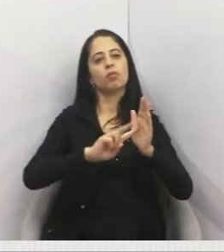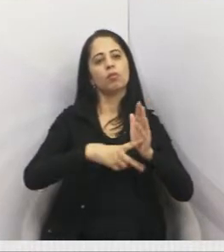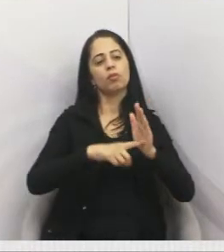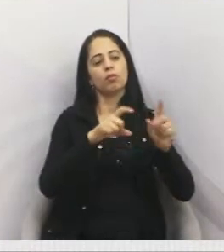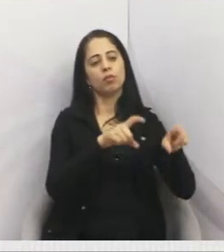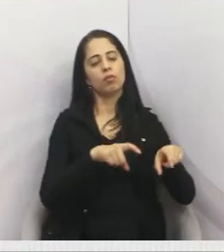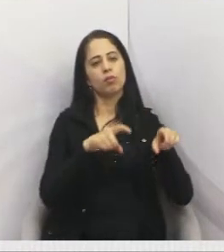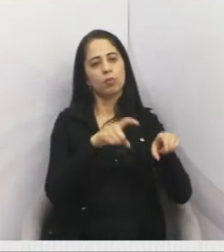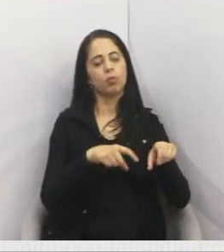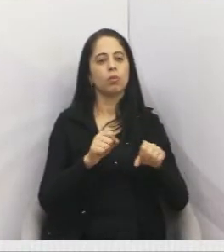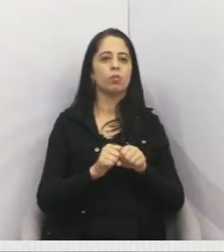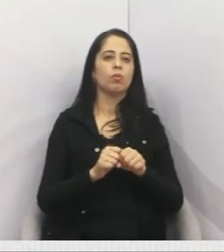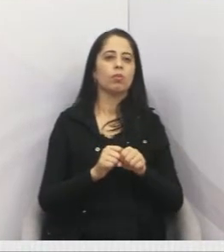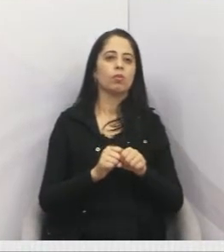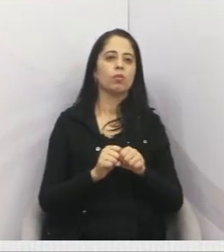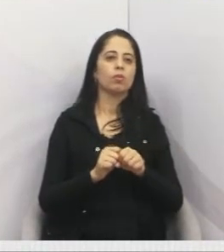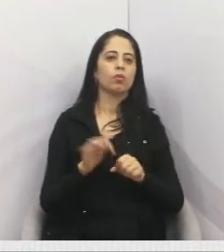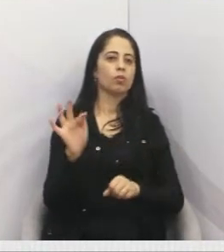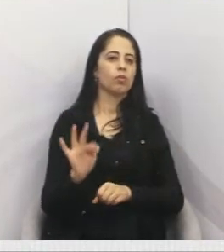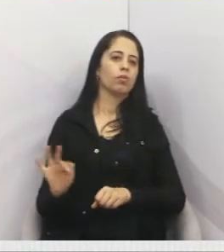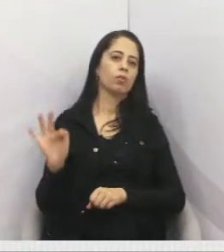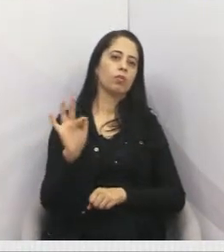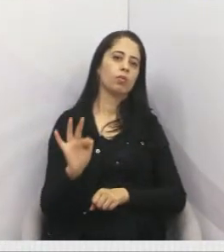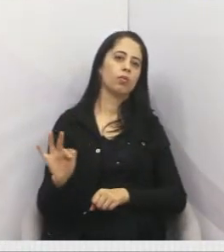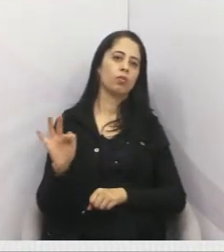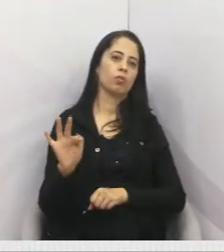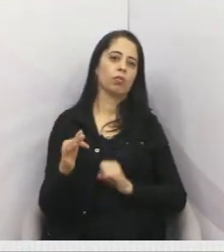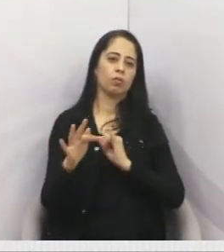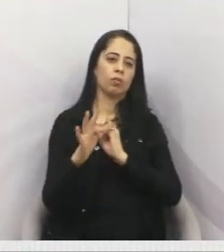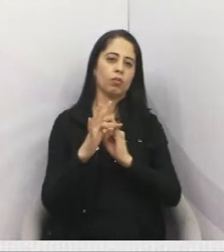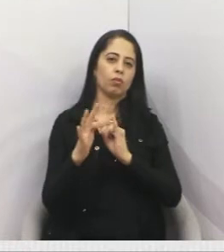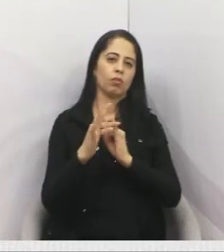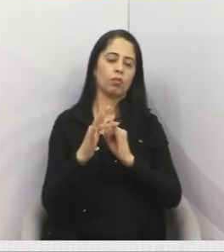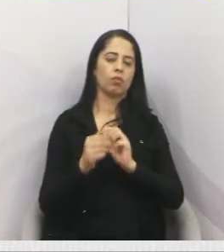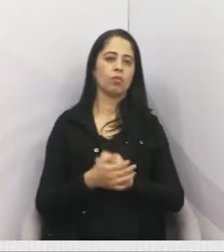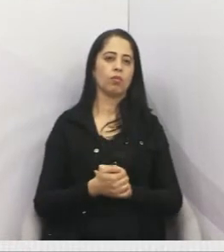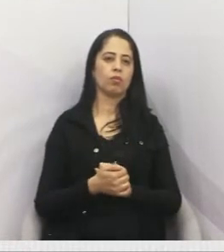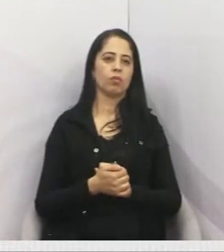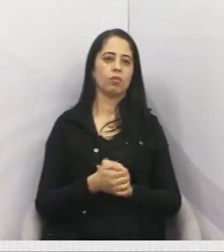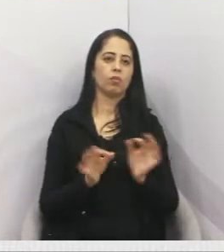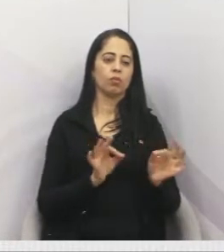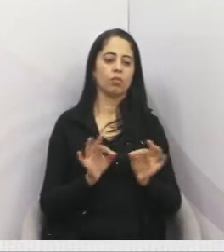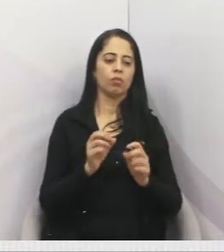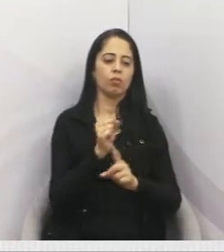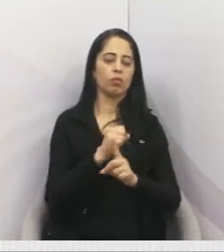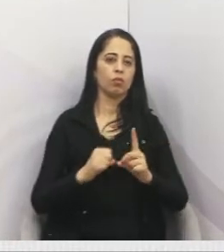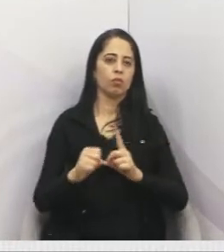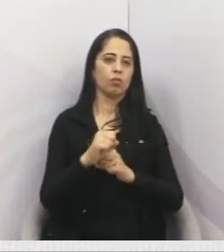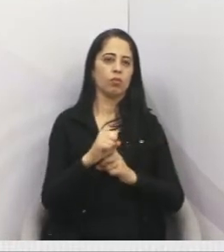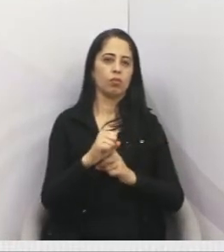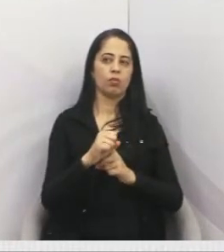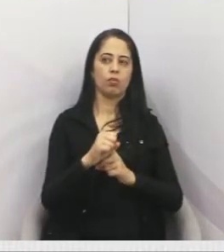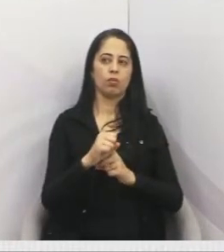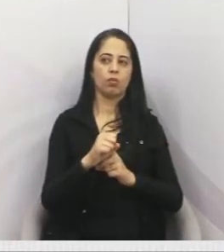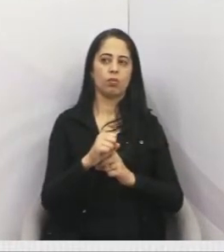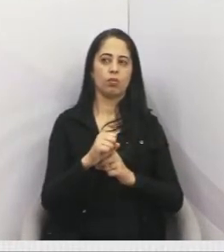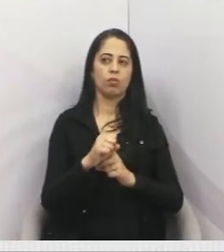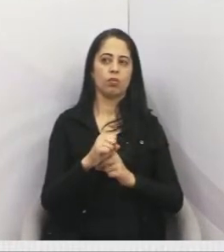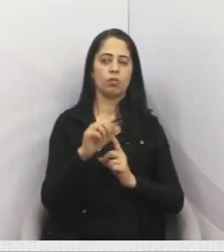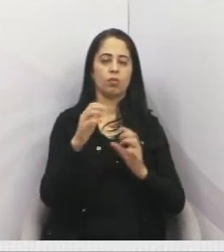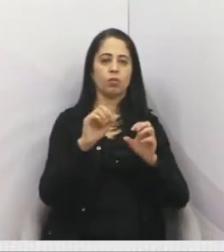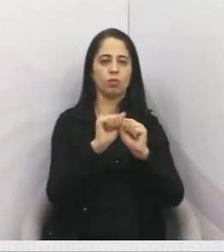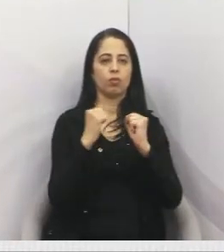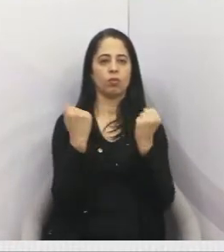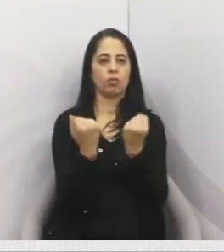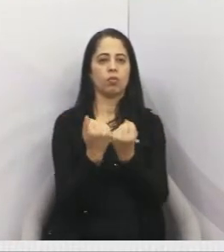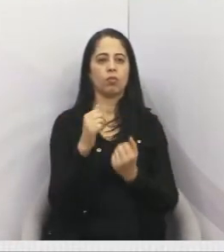Rural de Jacareí, entidades acadêmicas e de pesquisa, Instituto Federal, e Organização da Sociedade Civil, Associação Paulo